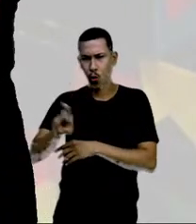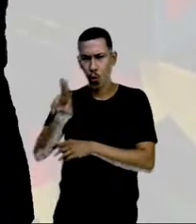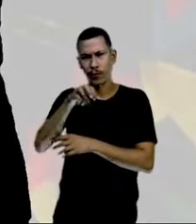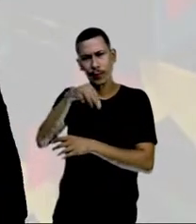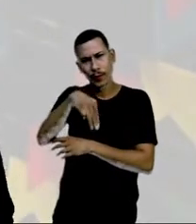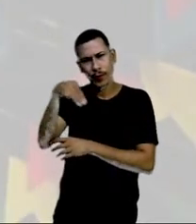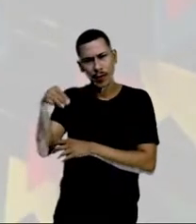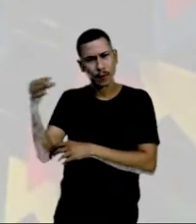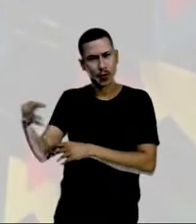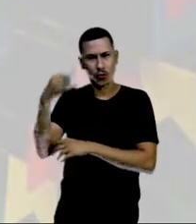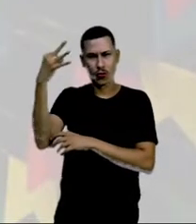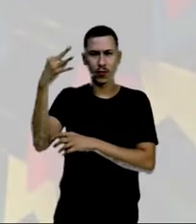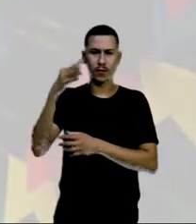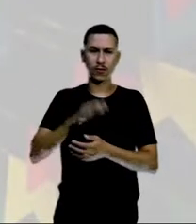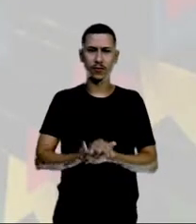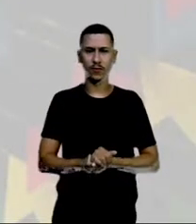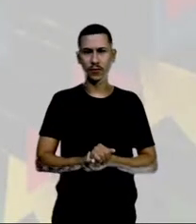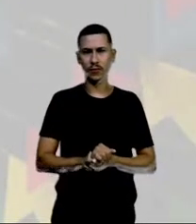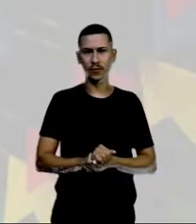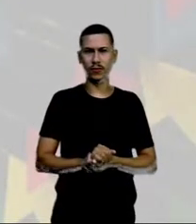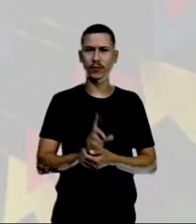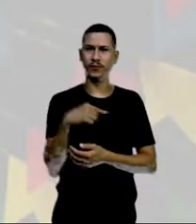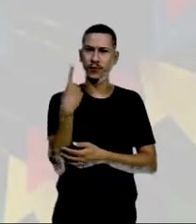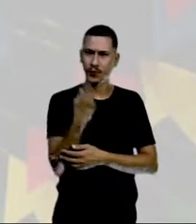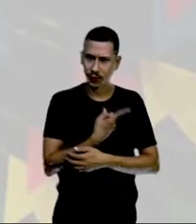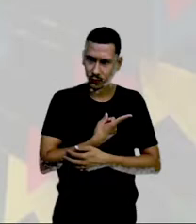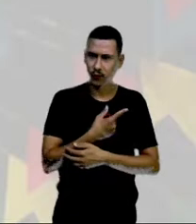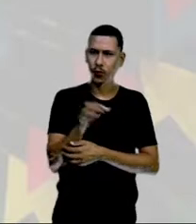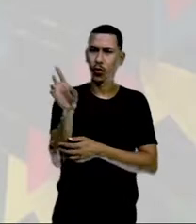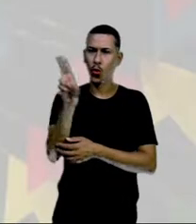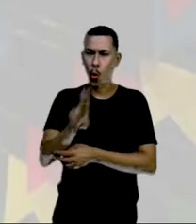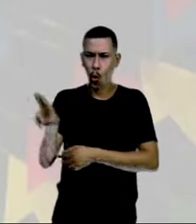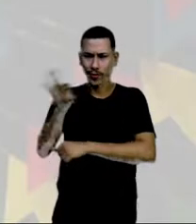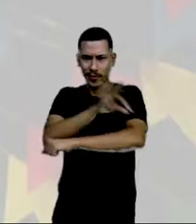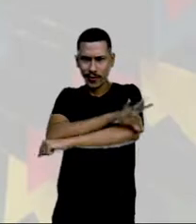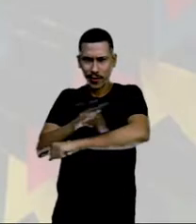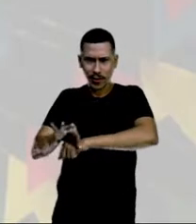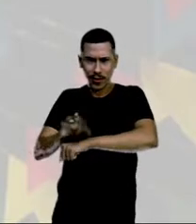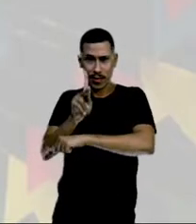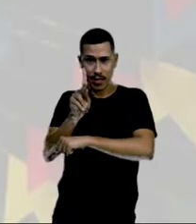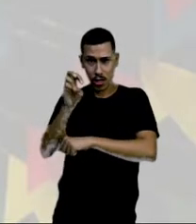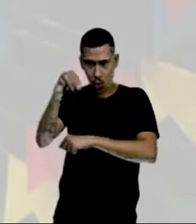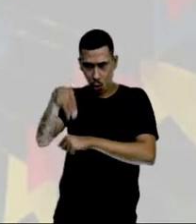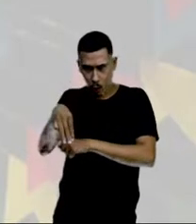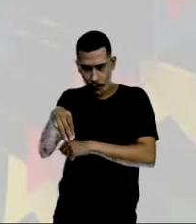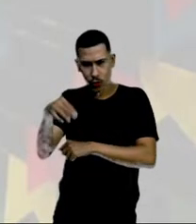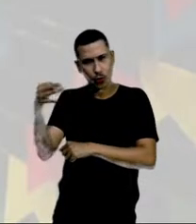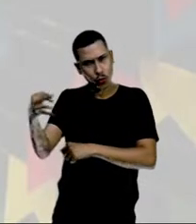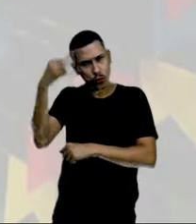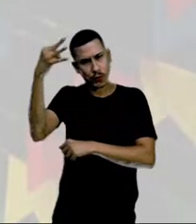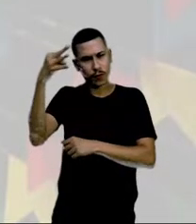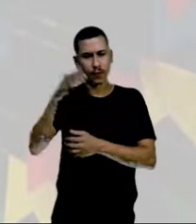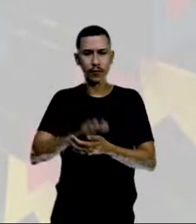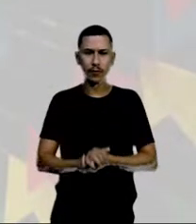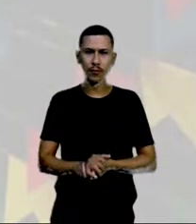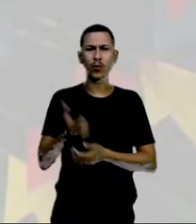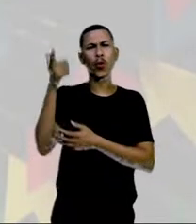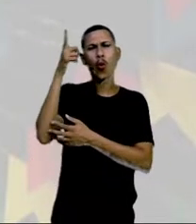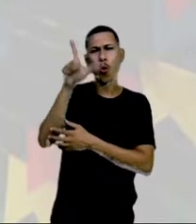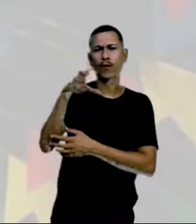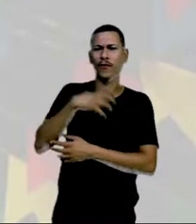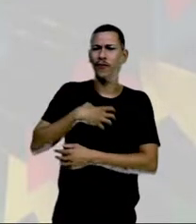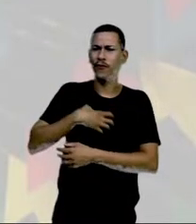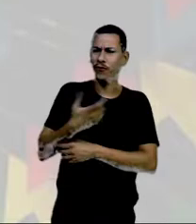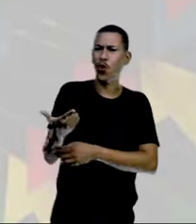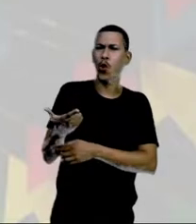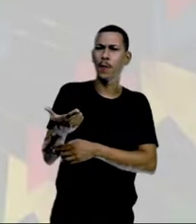milímetro cúbico. E se a gente tiver em quilômetro, vai ser em quilômetro cúbico, tá bom? Existem outras